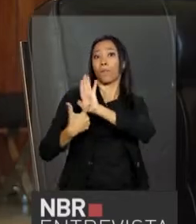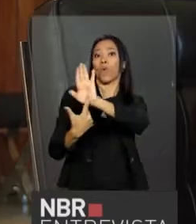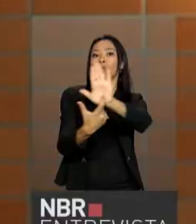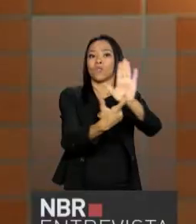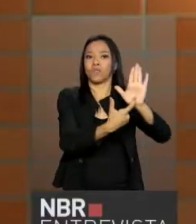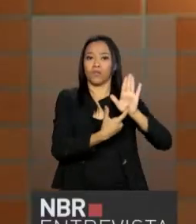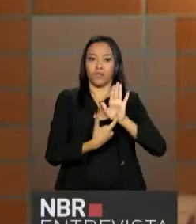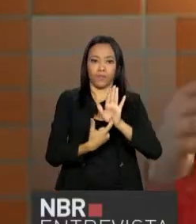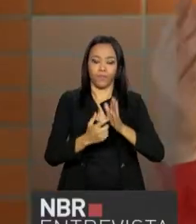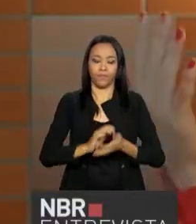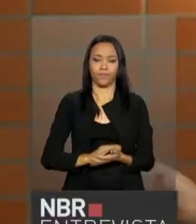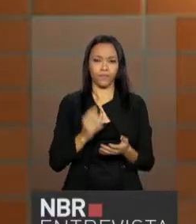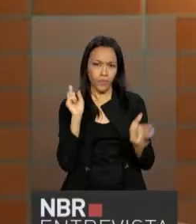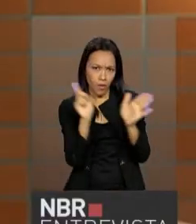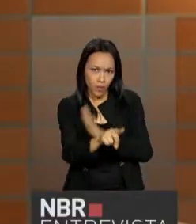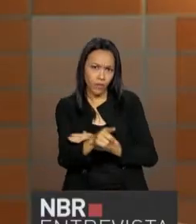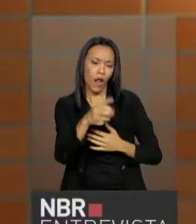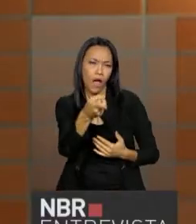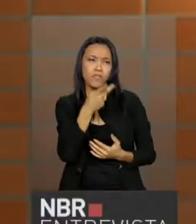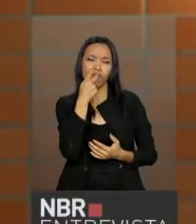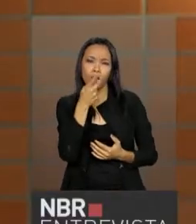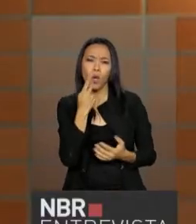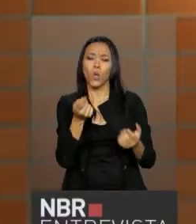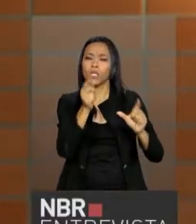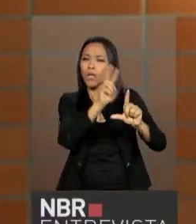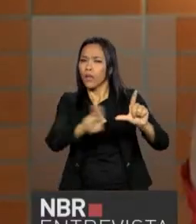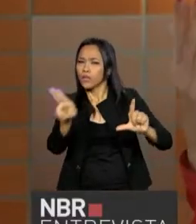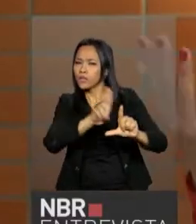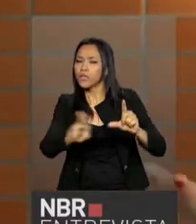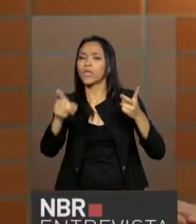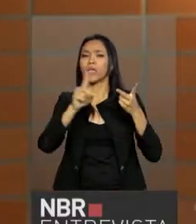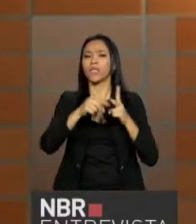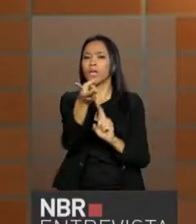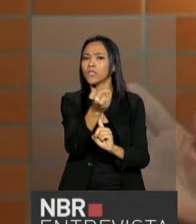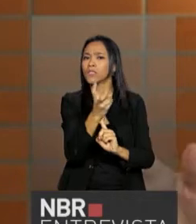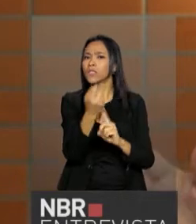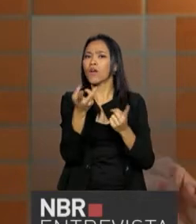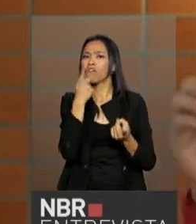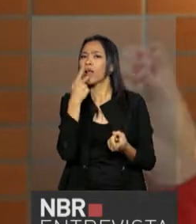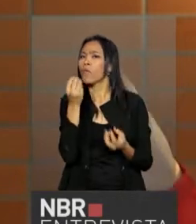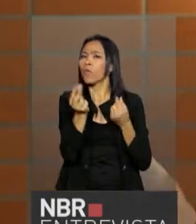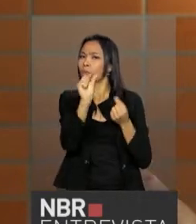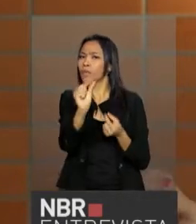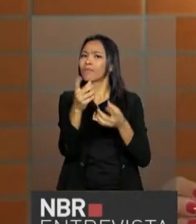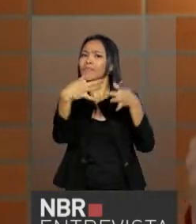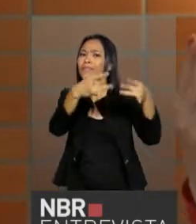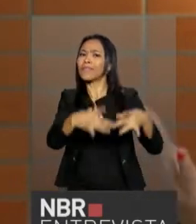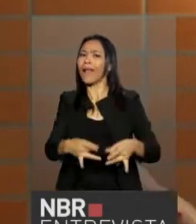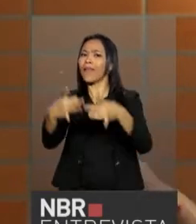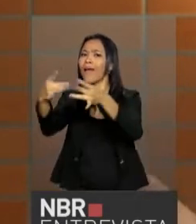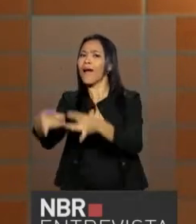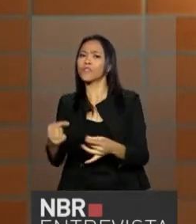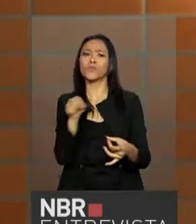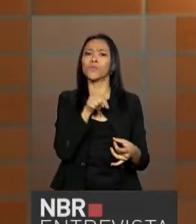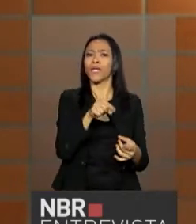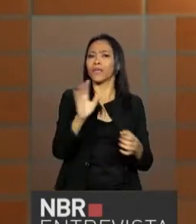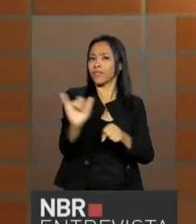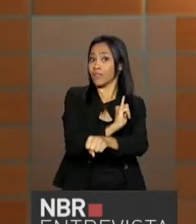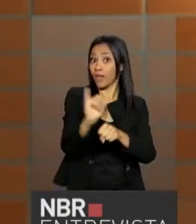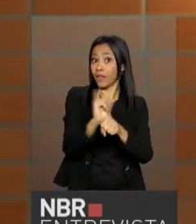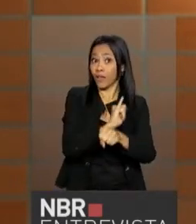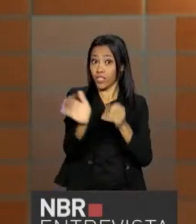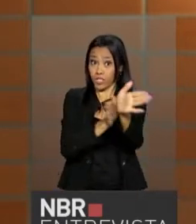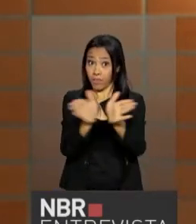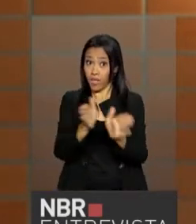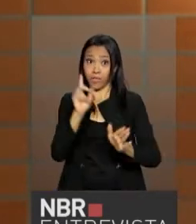brasileiro. Bom, você citou aí a legenda, você citou aí a audiodescrição. Eu queria que você falasse um pouquinho, detalhasse um pouquinho essas ferramentas, né, de acessibilidade